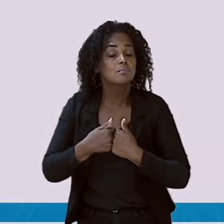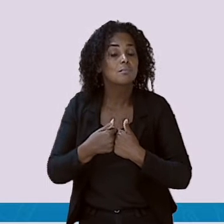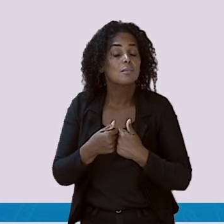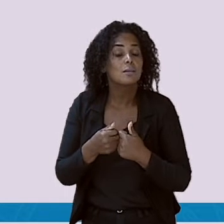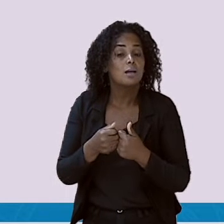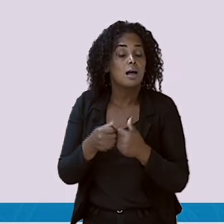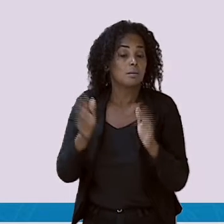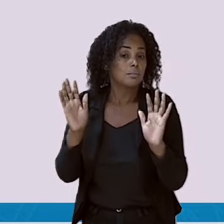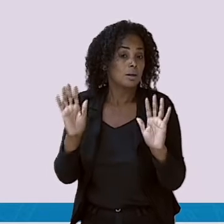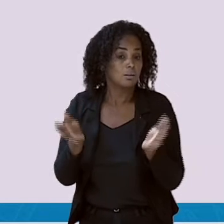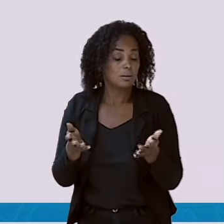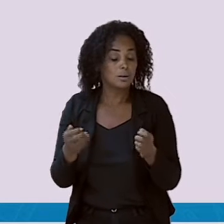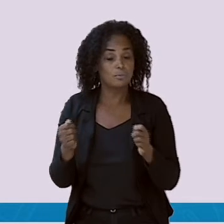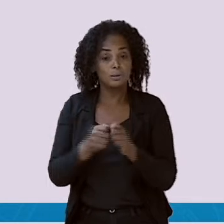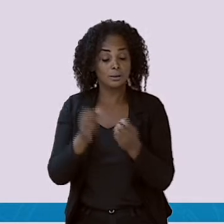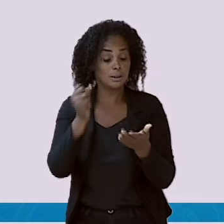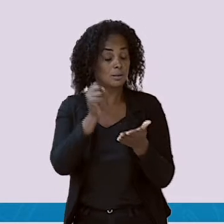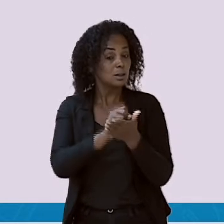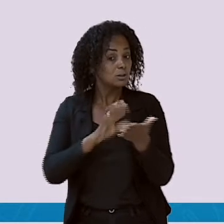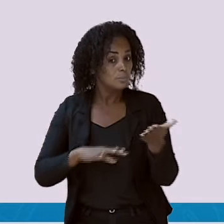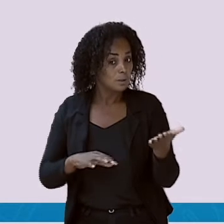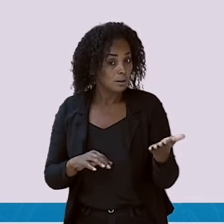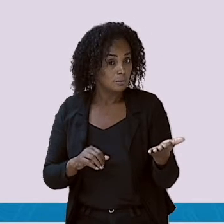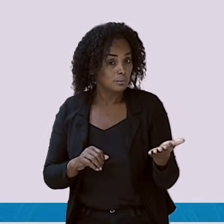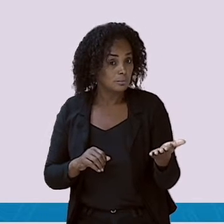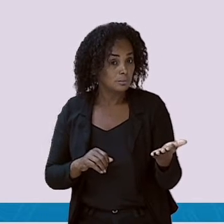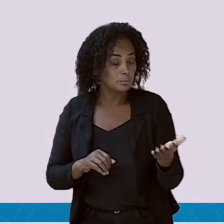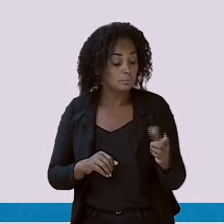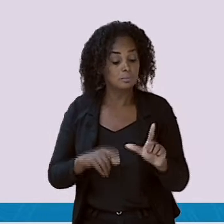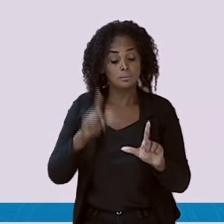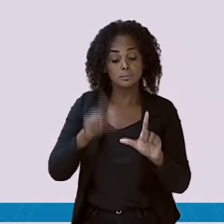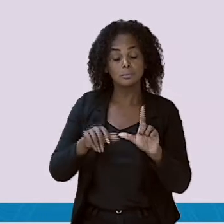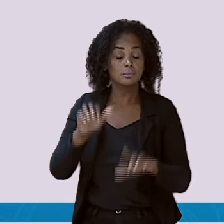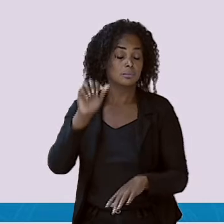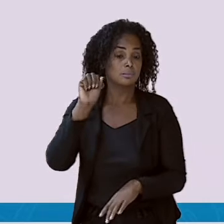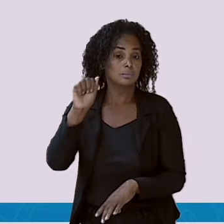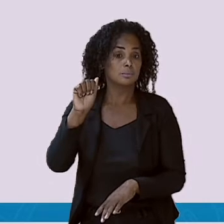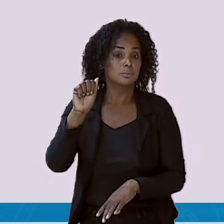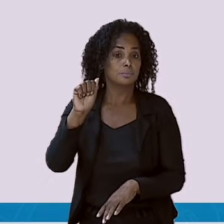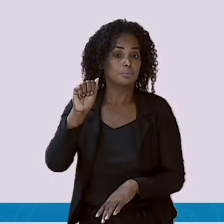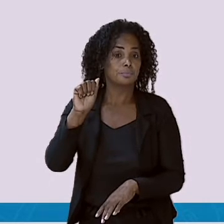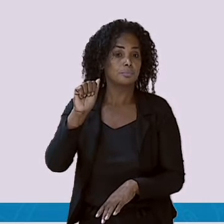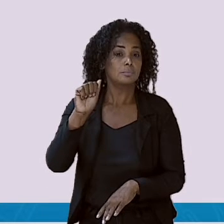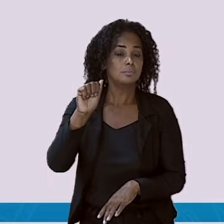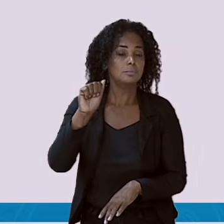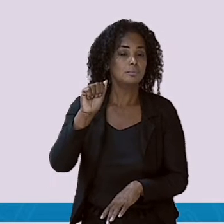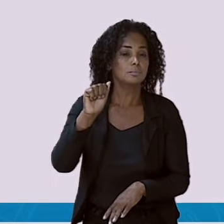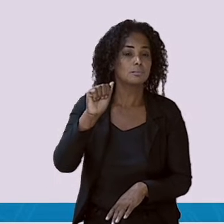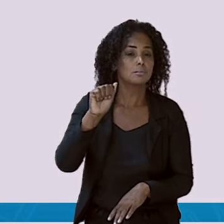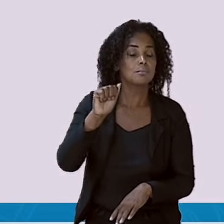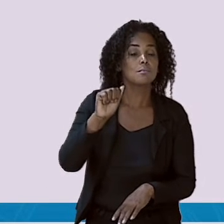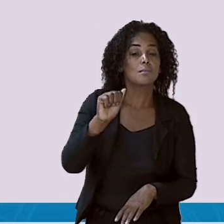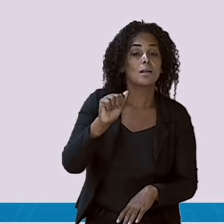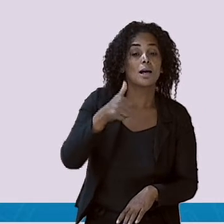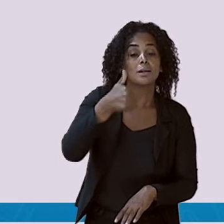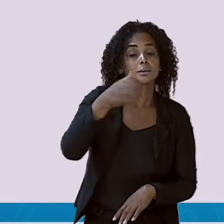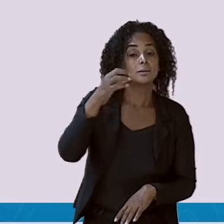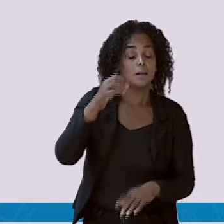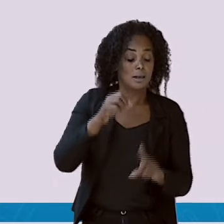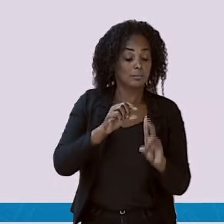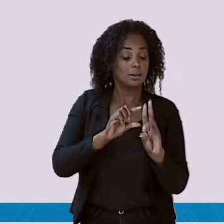Agora, nós vamos fazer os exercícios. Letra A. A centena inteira mais próxima